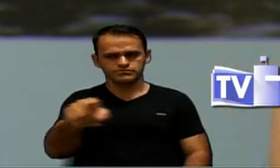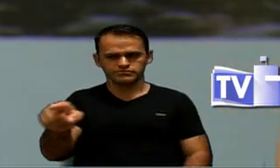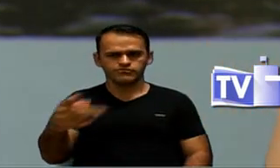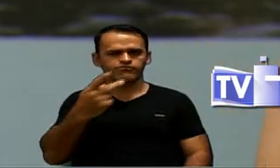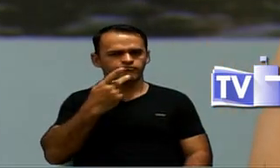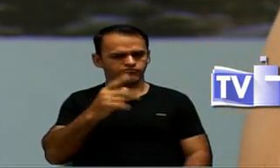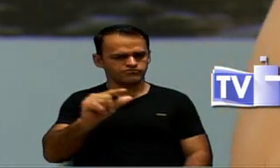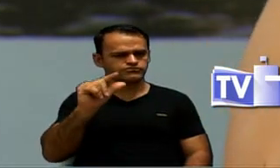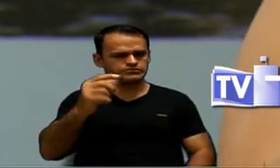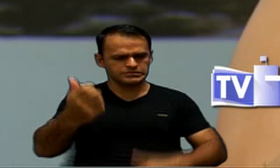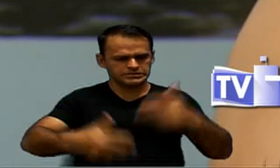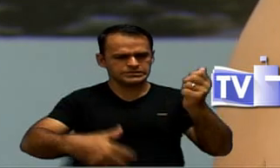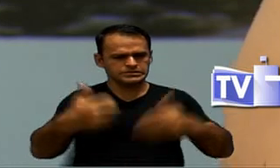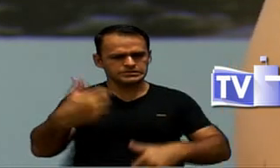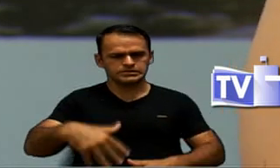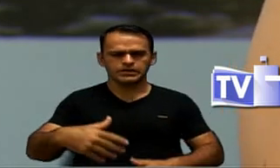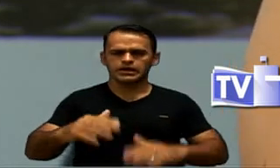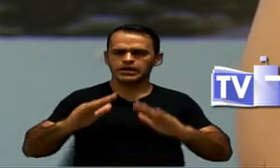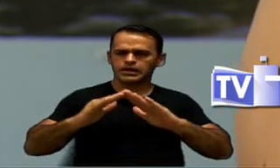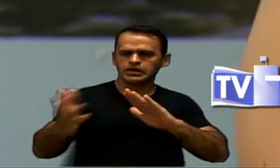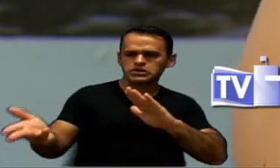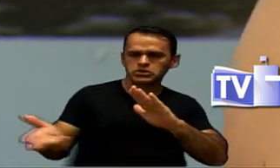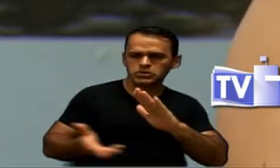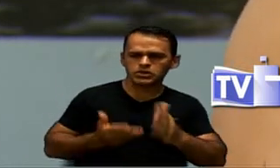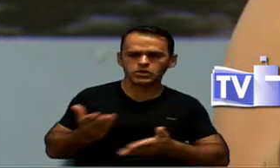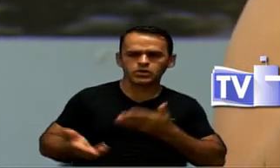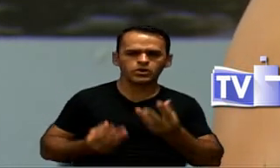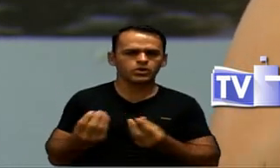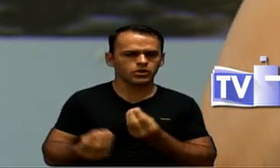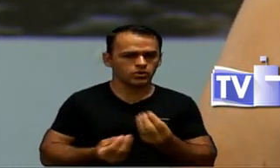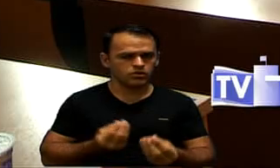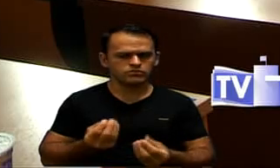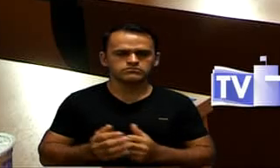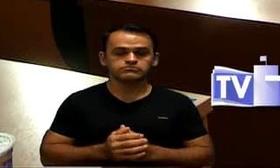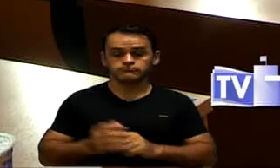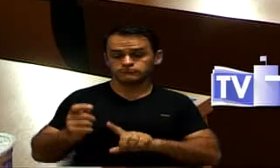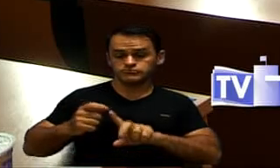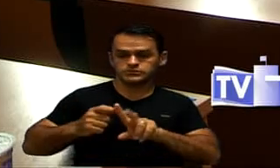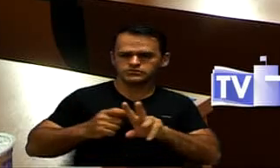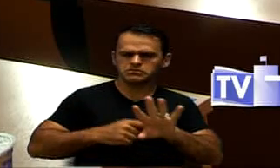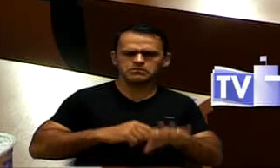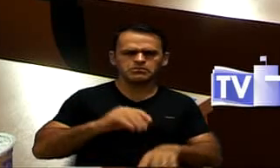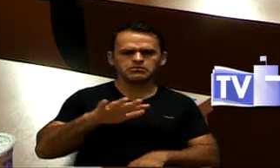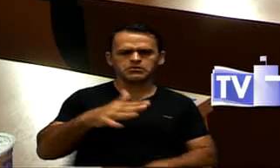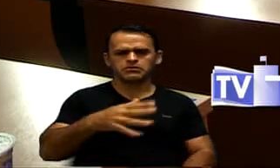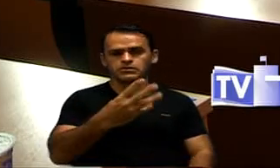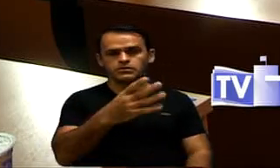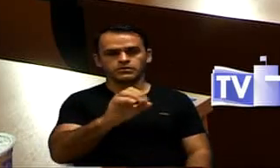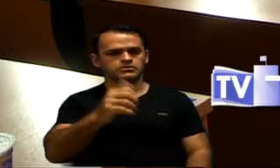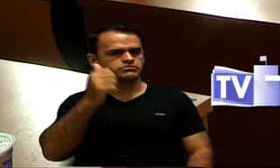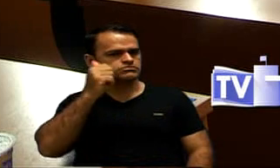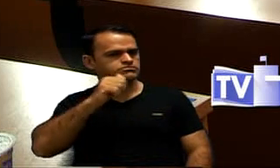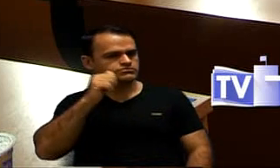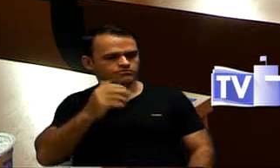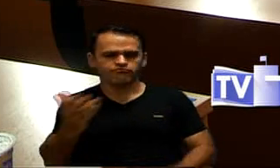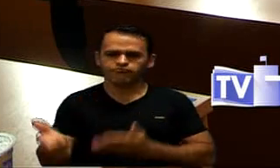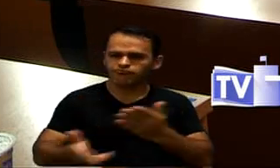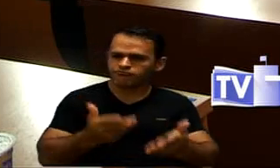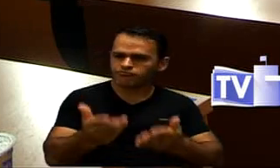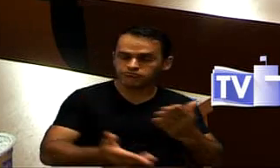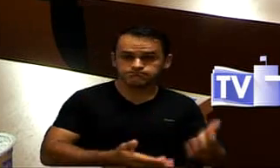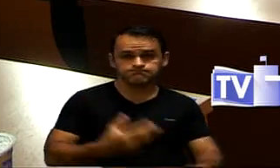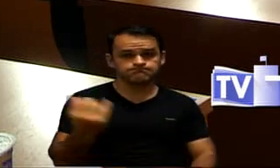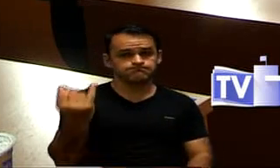né, para a Beth falar um pouquinho do SEREM e do Serave, atende por mês cerca de 40 mulheres. Então, para vocês verem